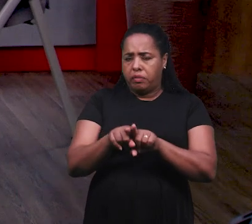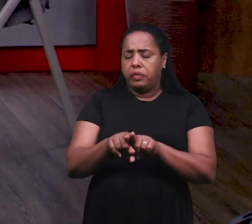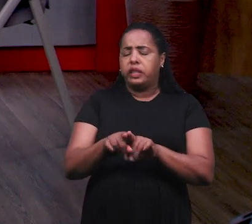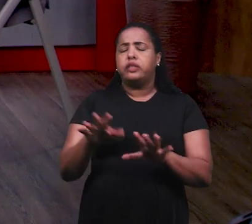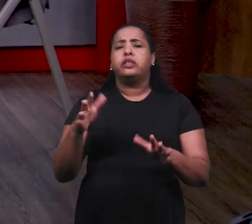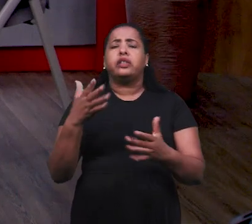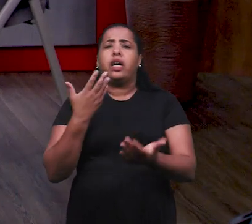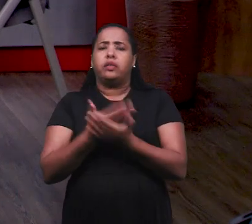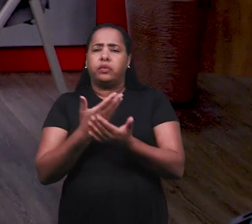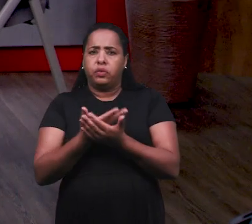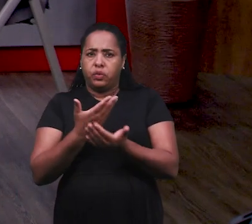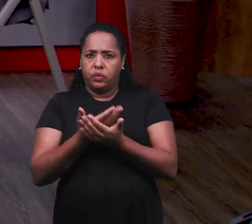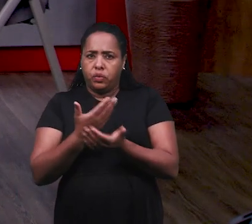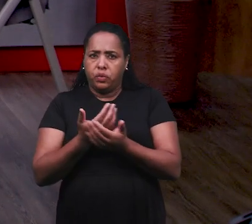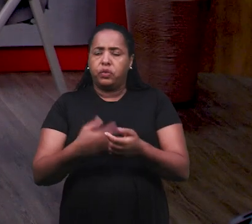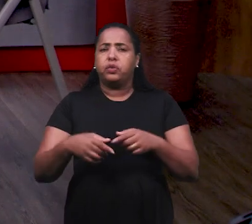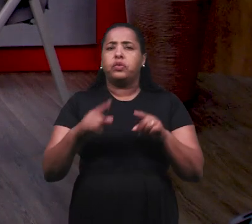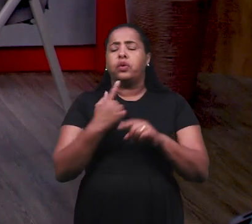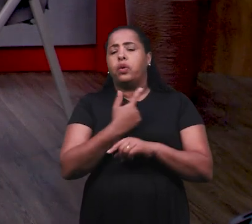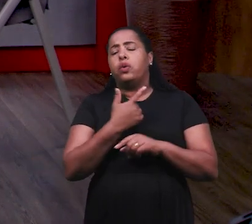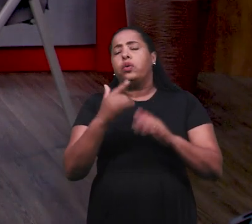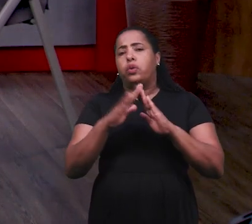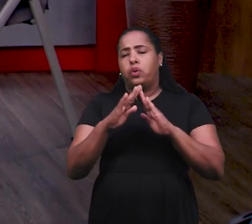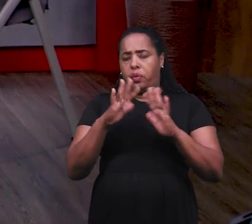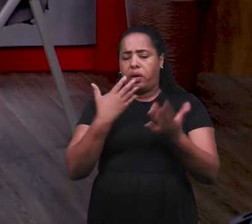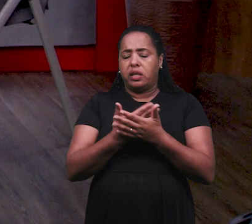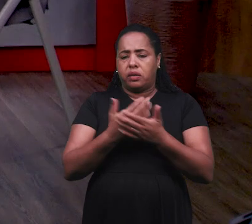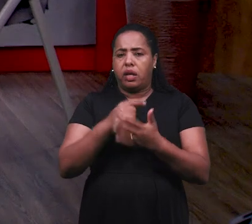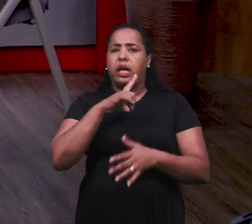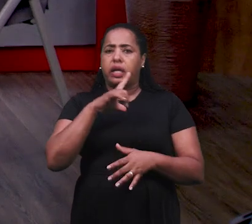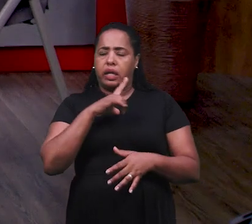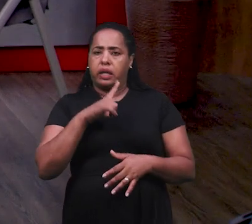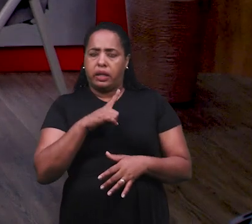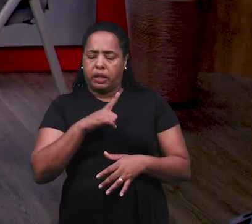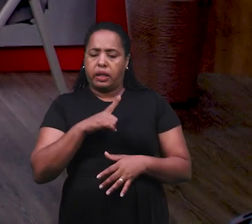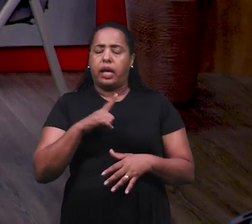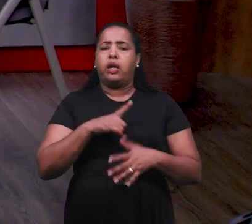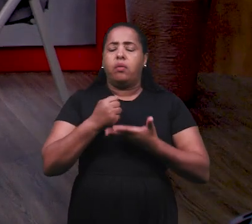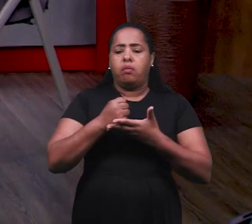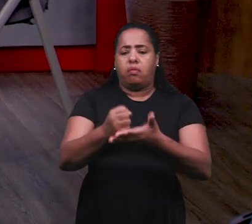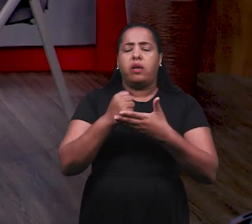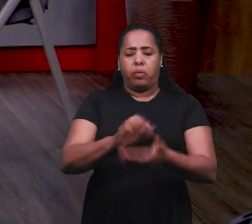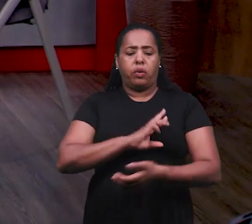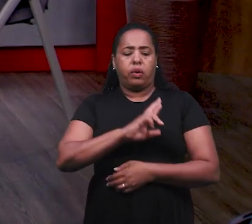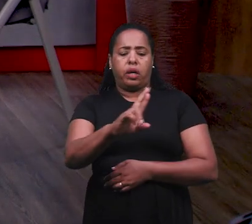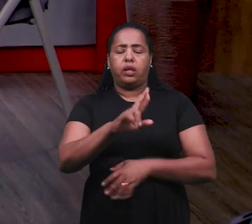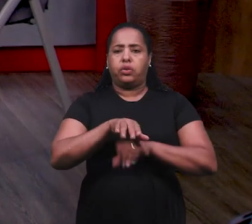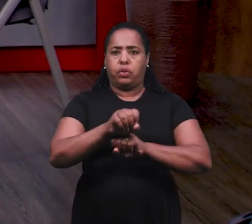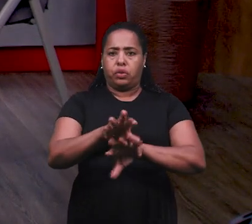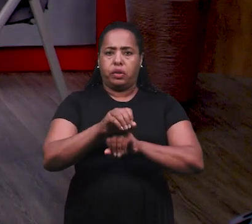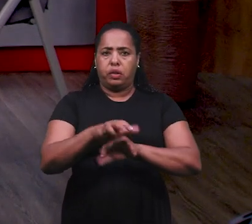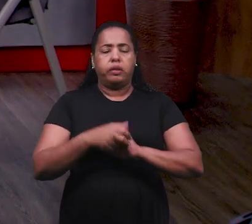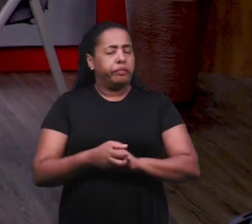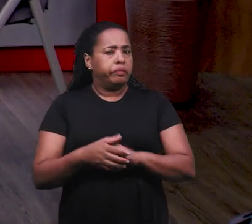né? Você tem essa identidade. Pode contar para a gente um pouco, Douglas, assim, da sua Sim, experiência, dessa vivência que com certeza